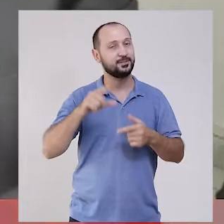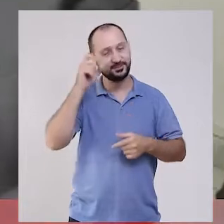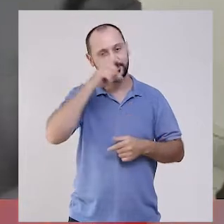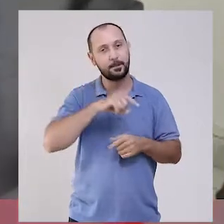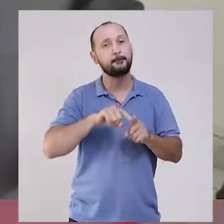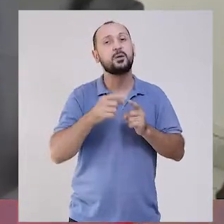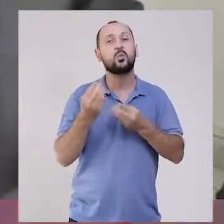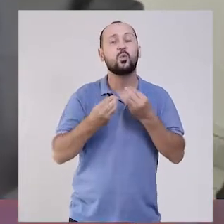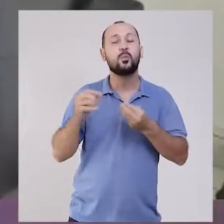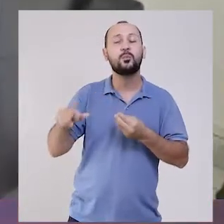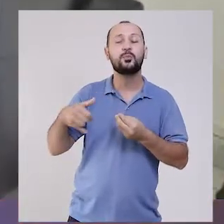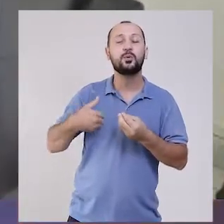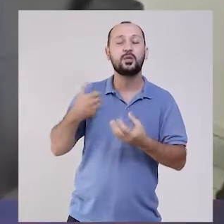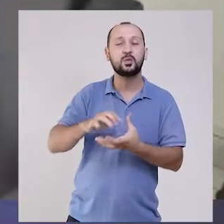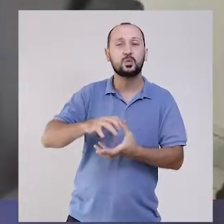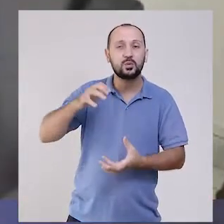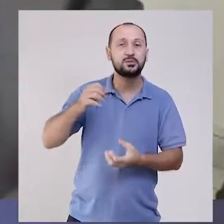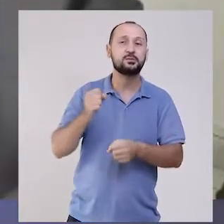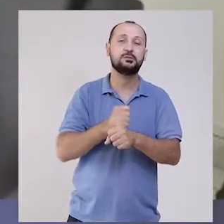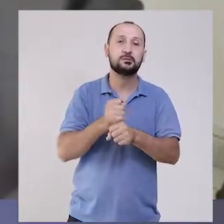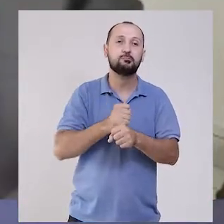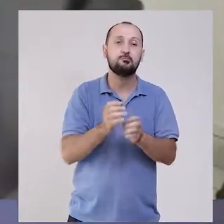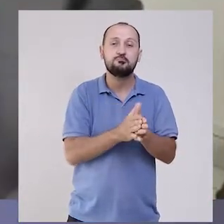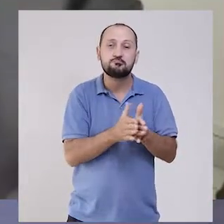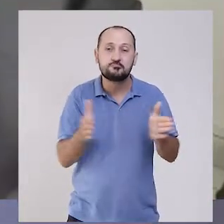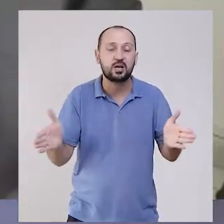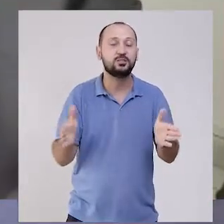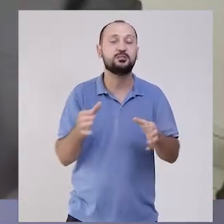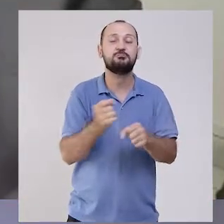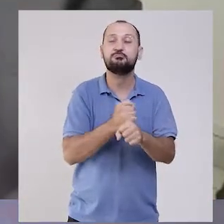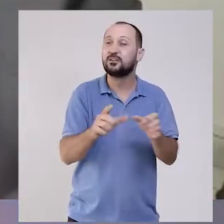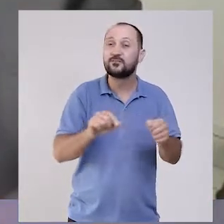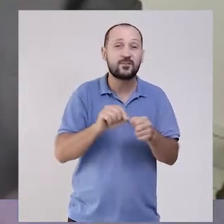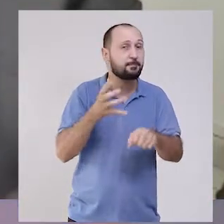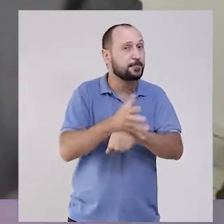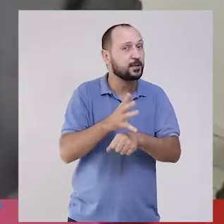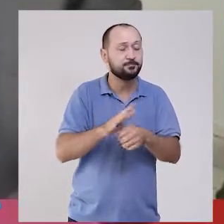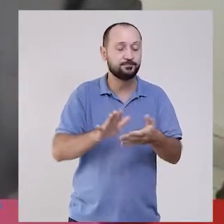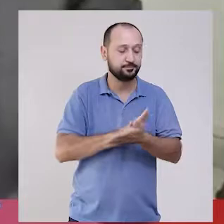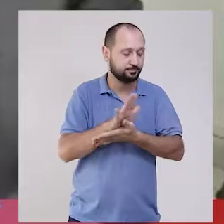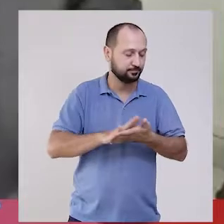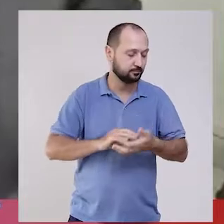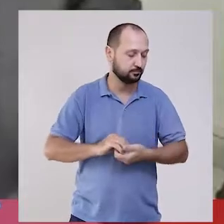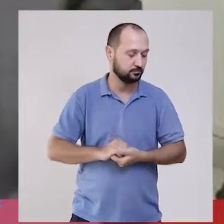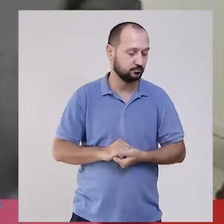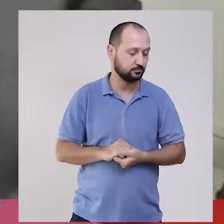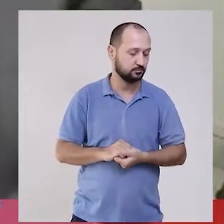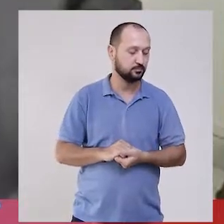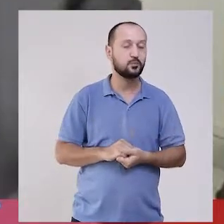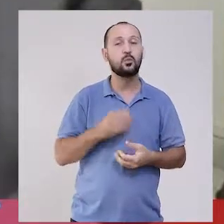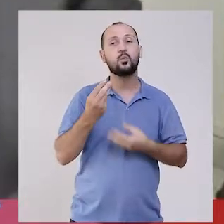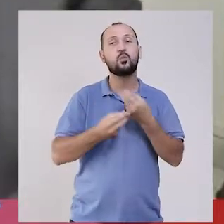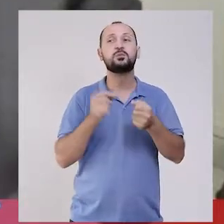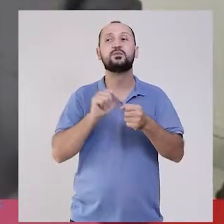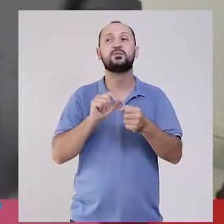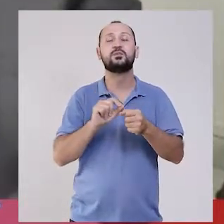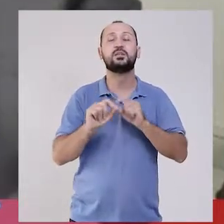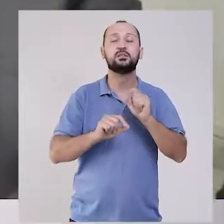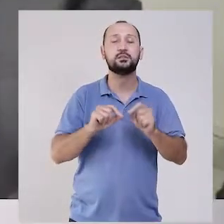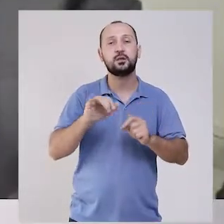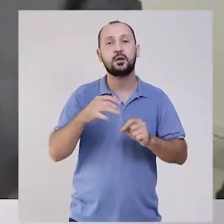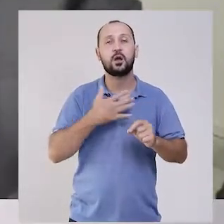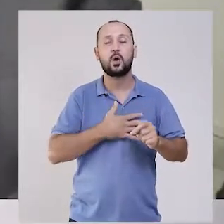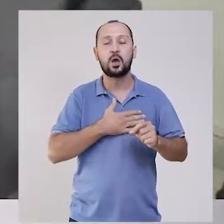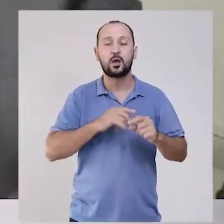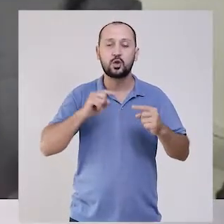muito mais complicado. Imagina para um idoso que passou o ano inteiro sem se exercitar. E, doutor, como é que isso pode ser feito